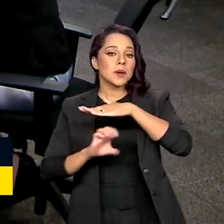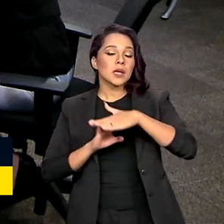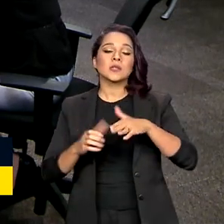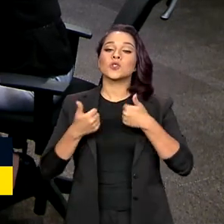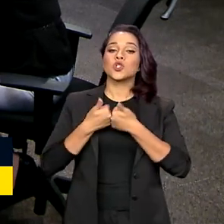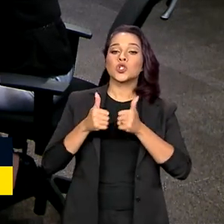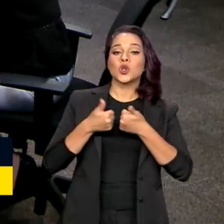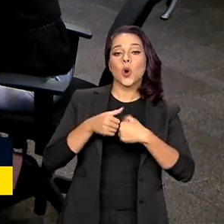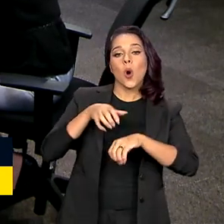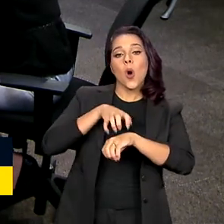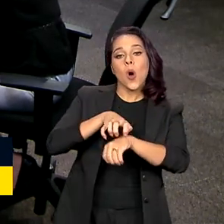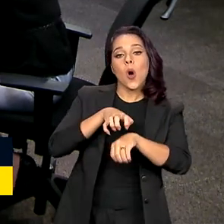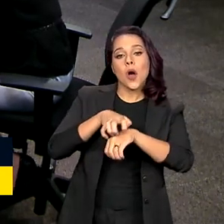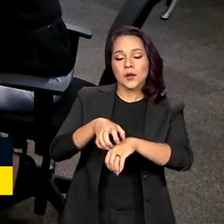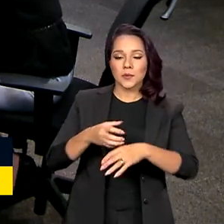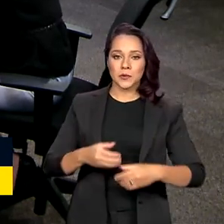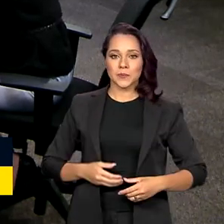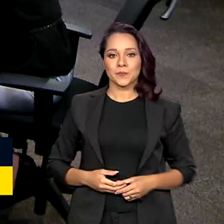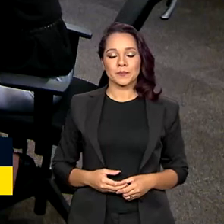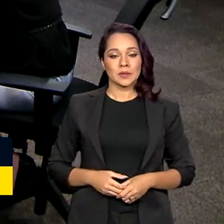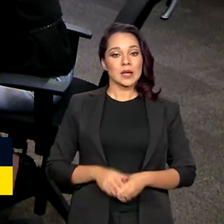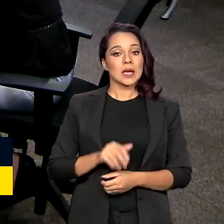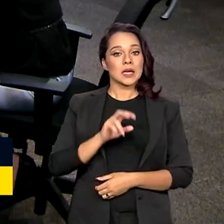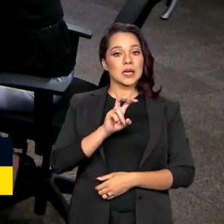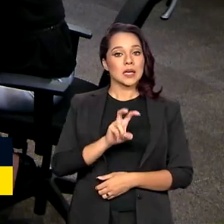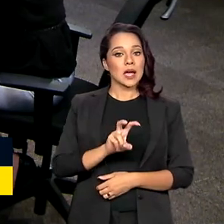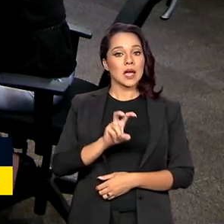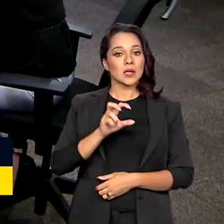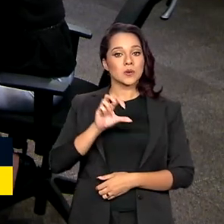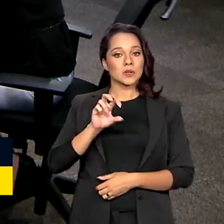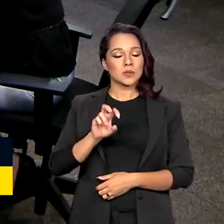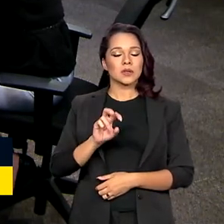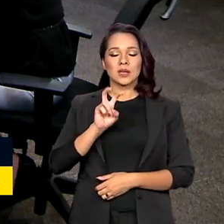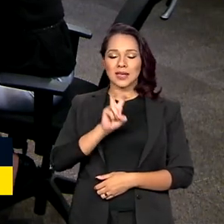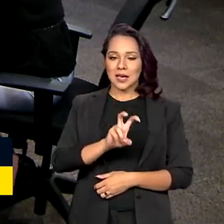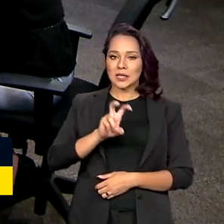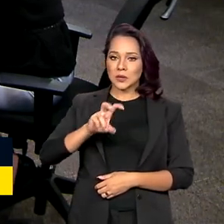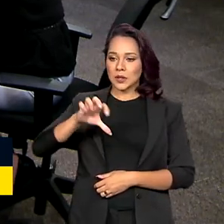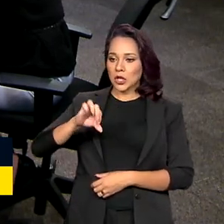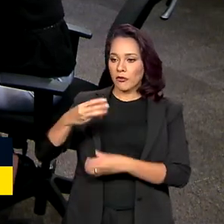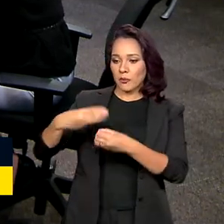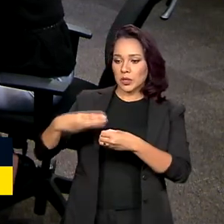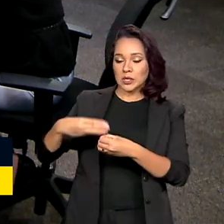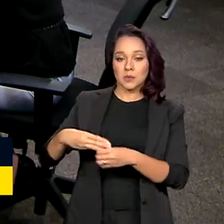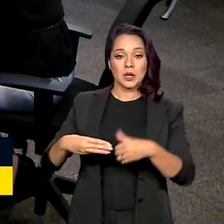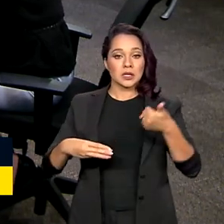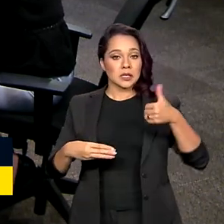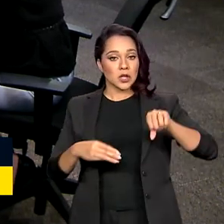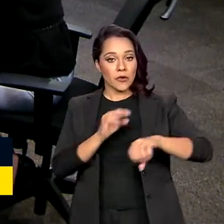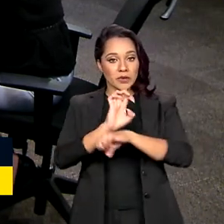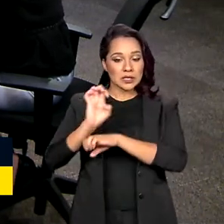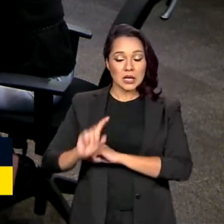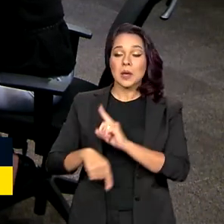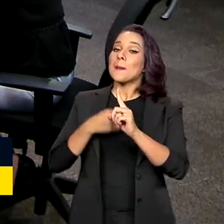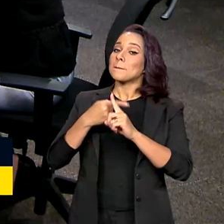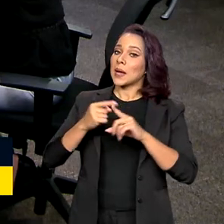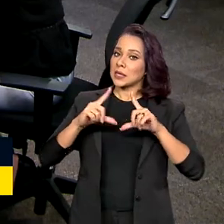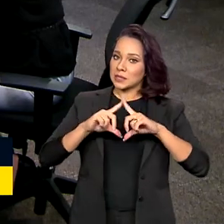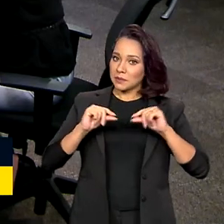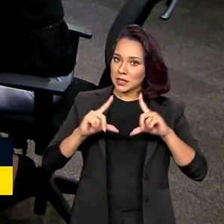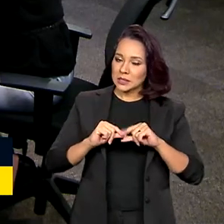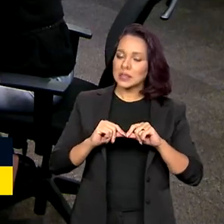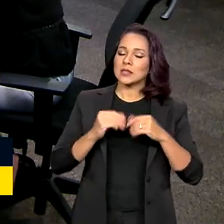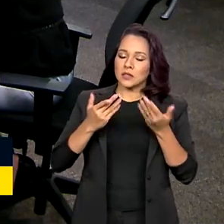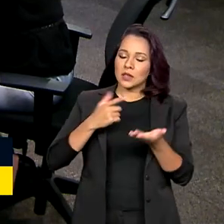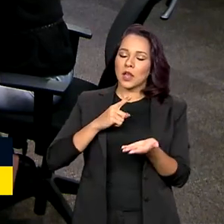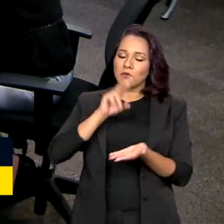de transporte público coletivo. 559 municípios de 19 estados e do Distrito Federal